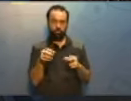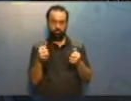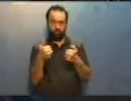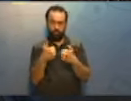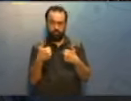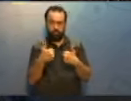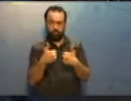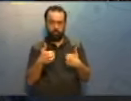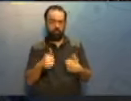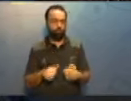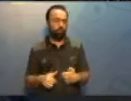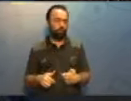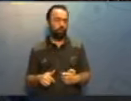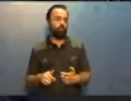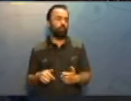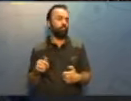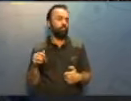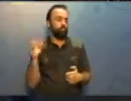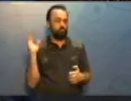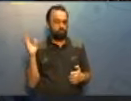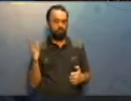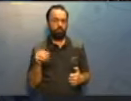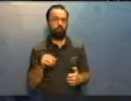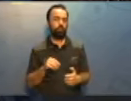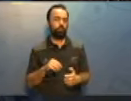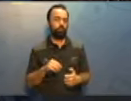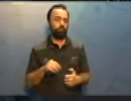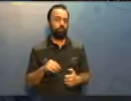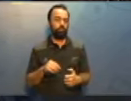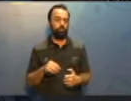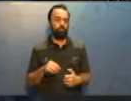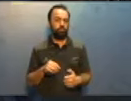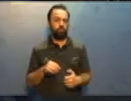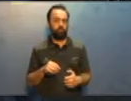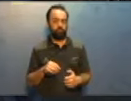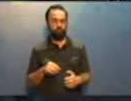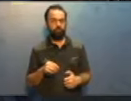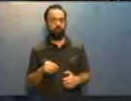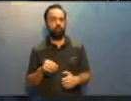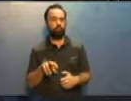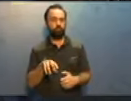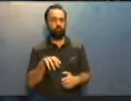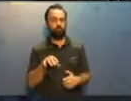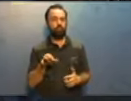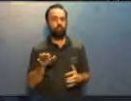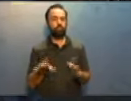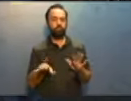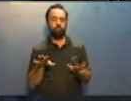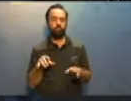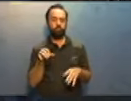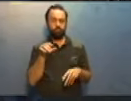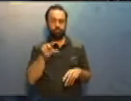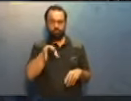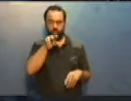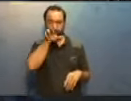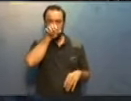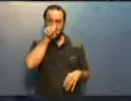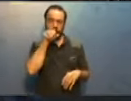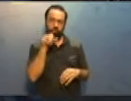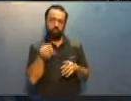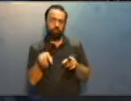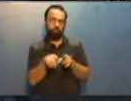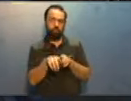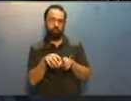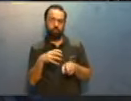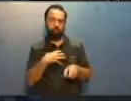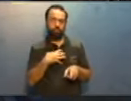outro. Então, essas substâncias elas se encontram, você sente até o gostinho na boca. Então, às vezes você sente um cheiro e você sente até aquele gostinho